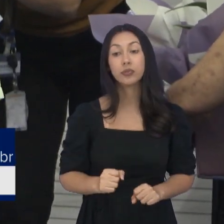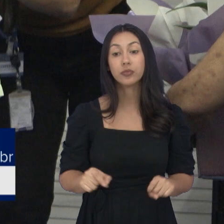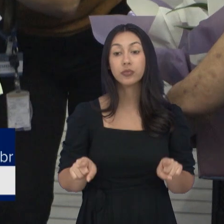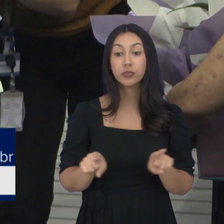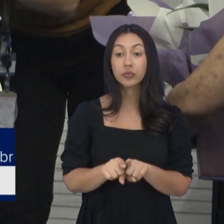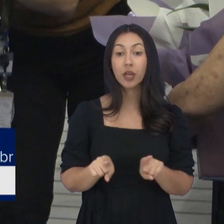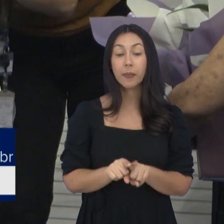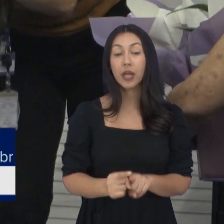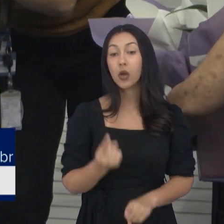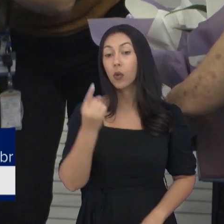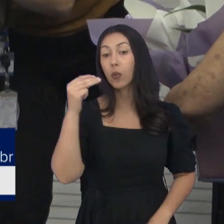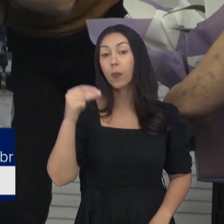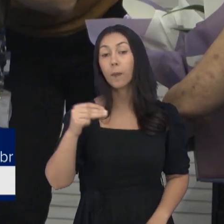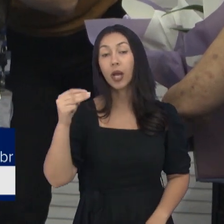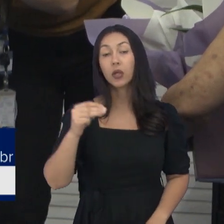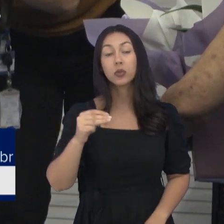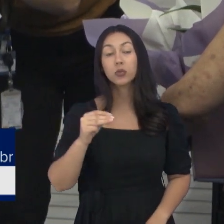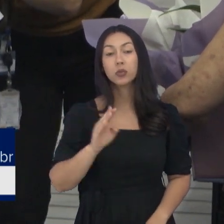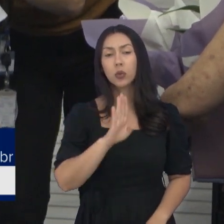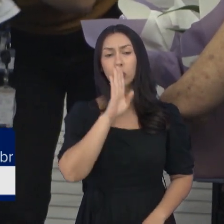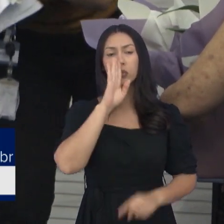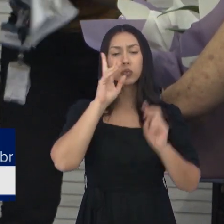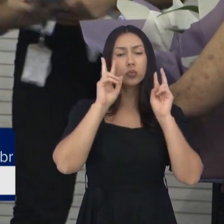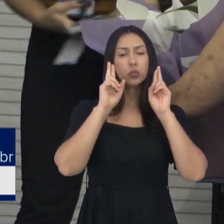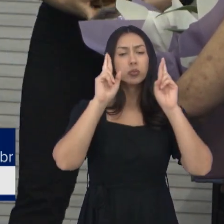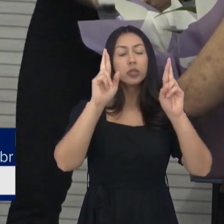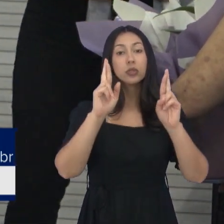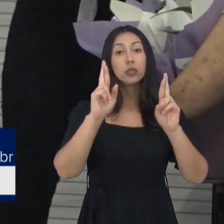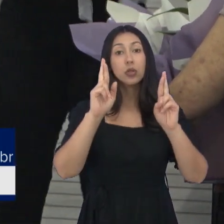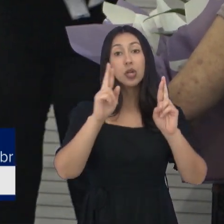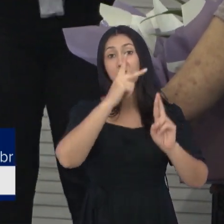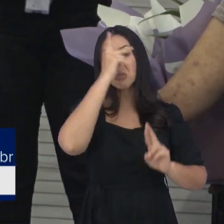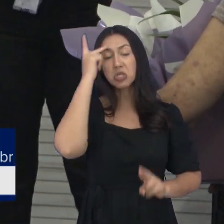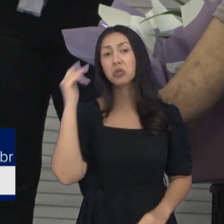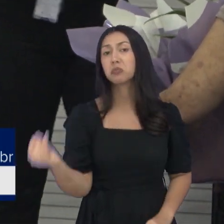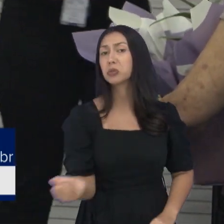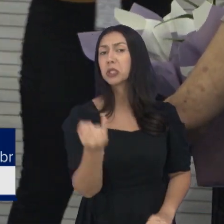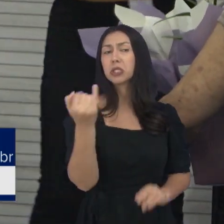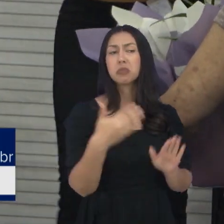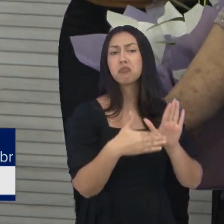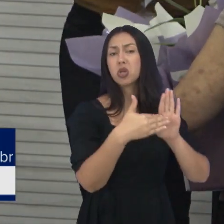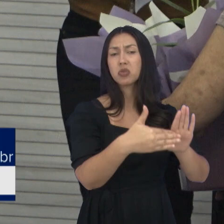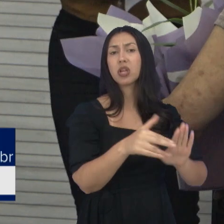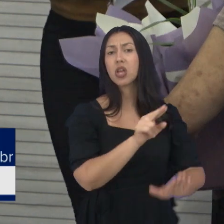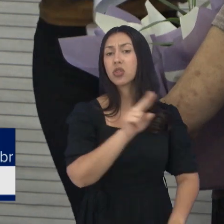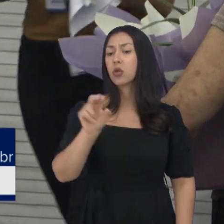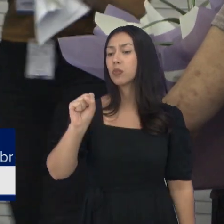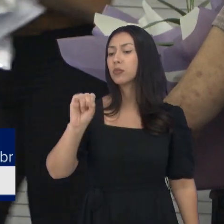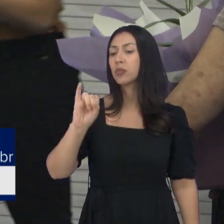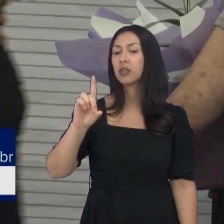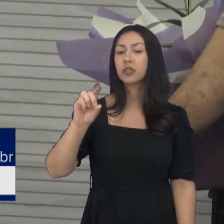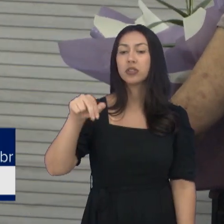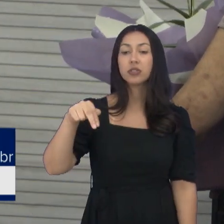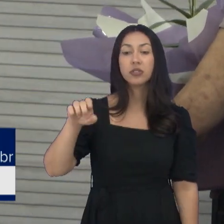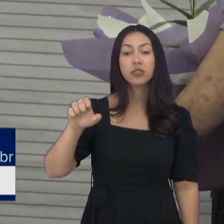presidente, 1 minuto de silêncio para o grande agente comunitário Sidney da Costa, que também